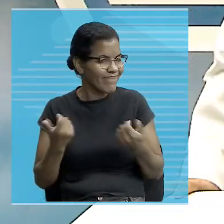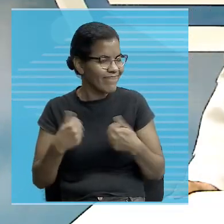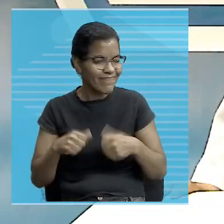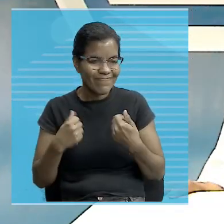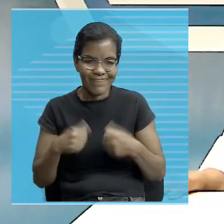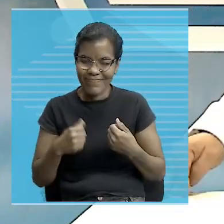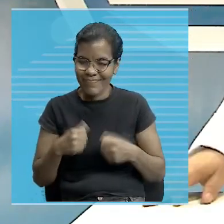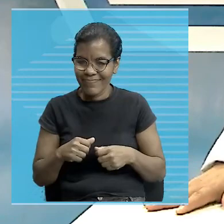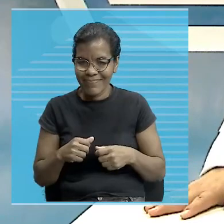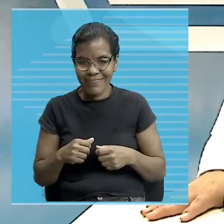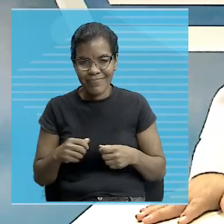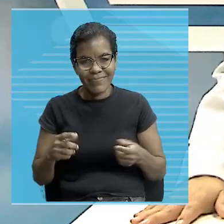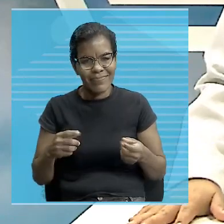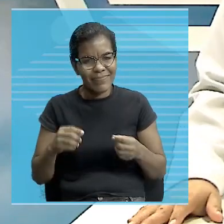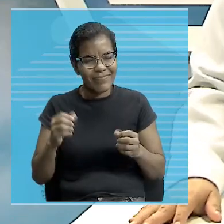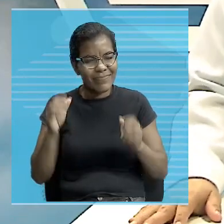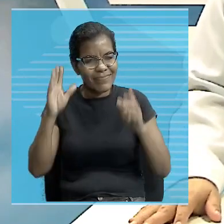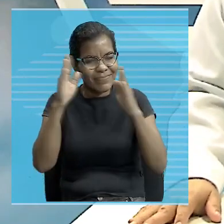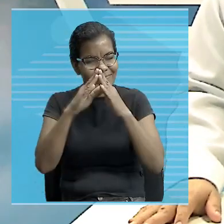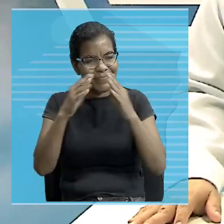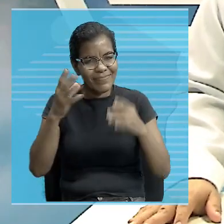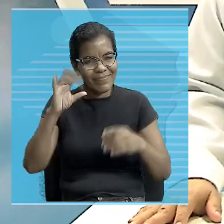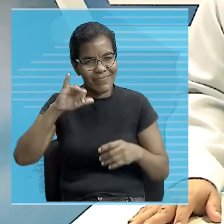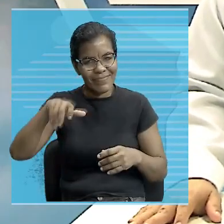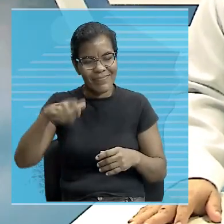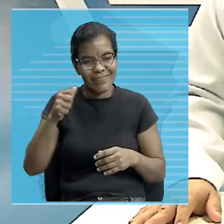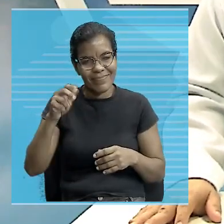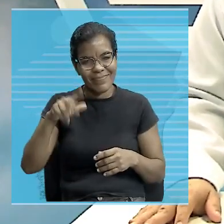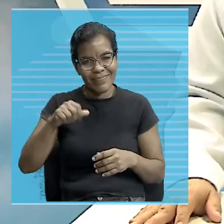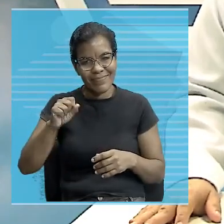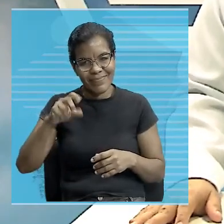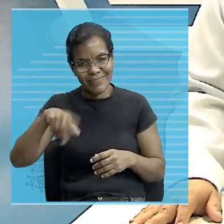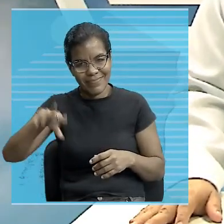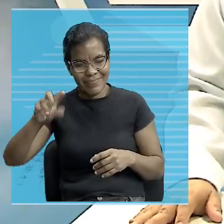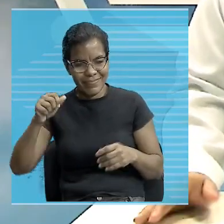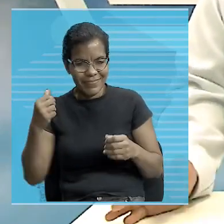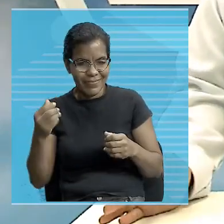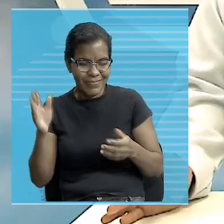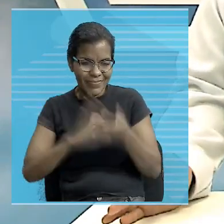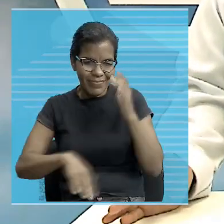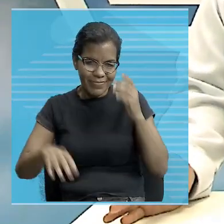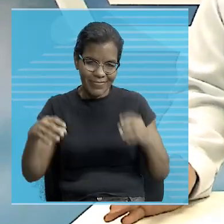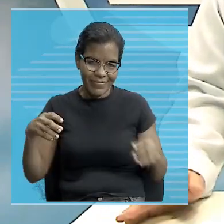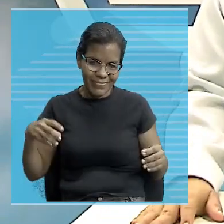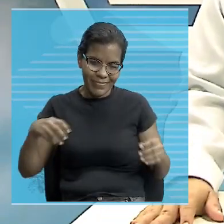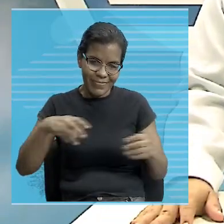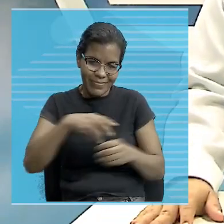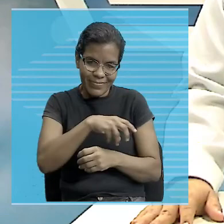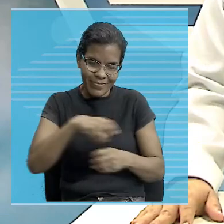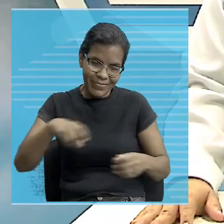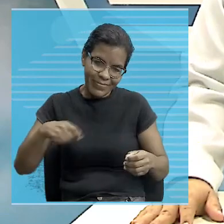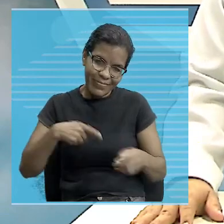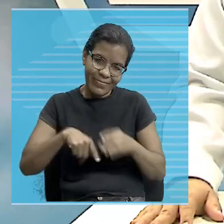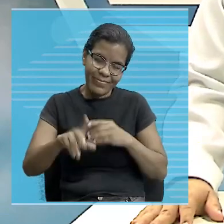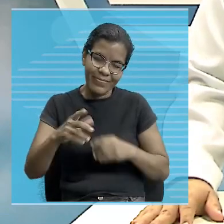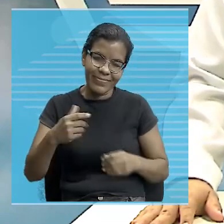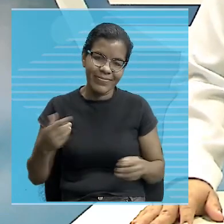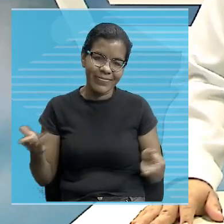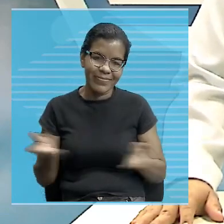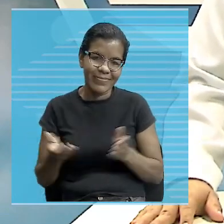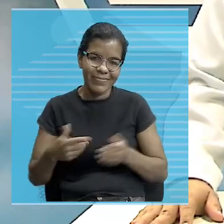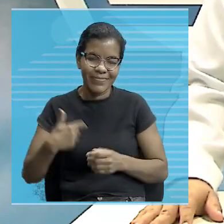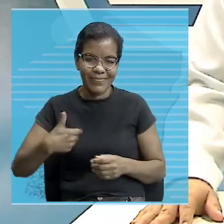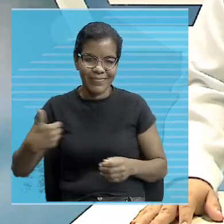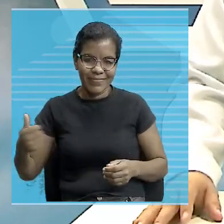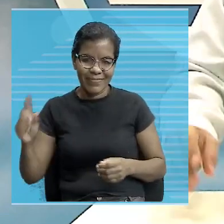pode ser. Moro em Jaçanã. Se eu perder esse trem, que sai